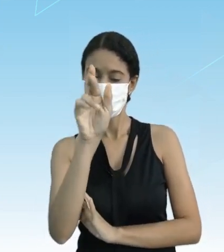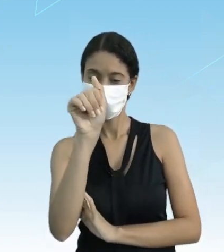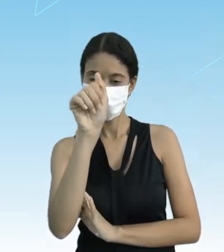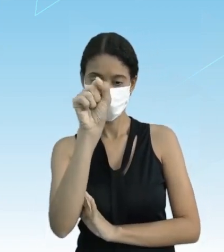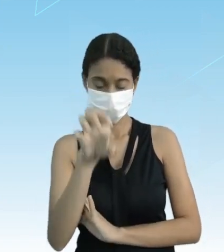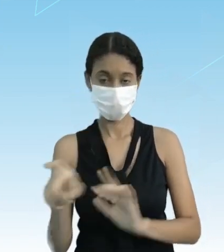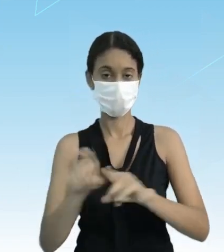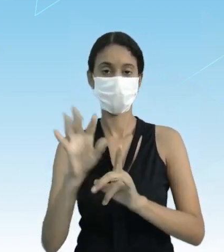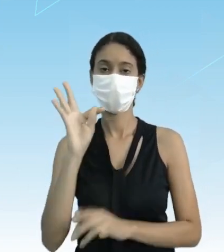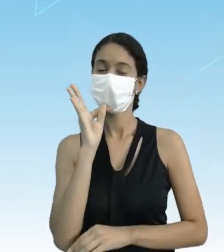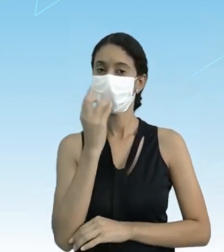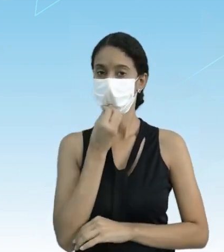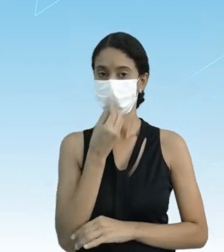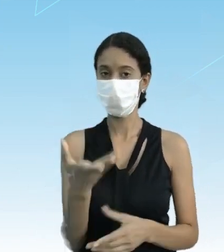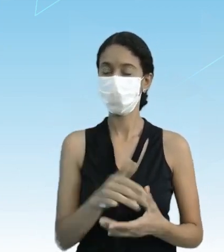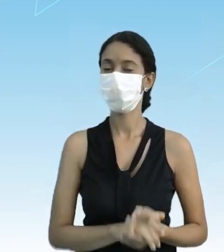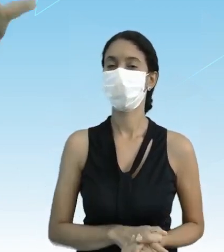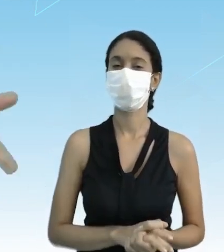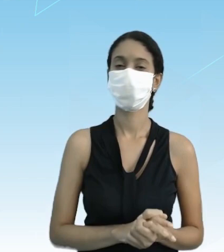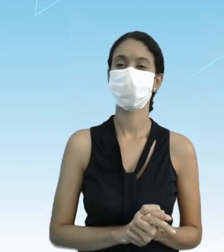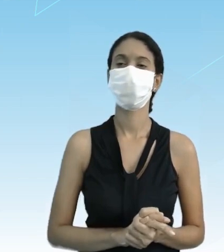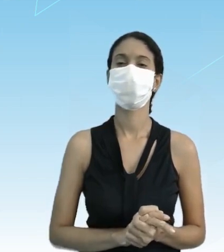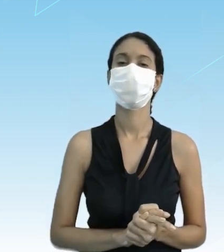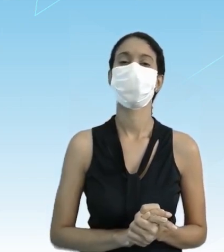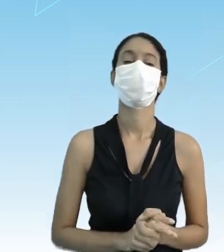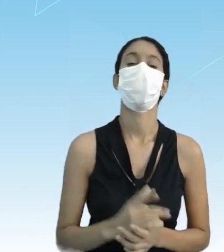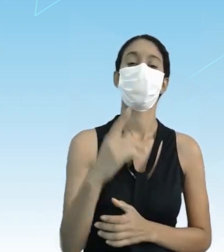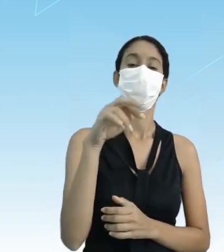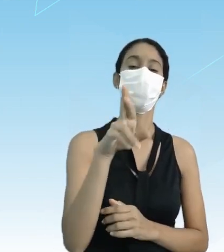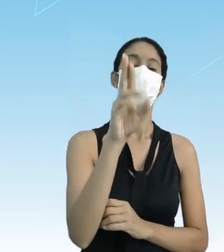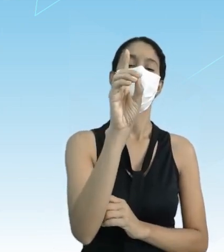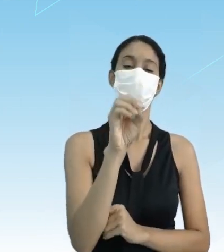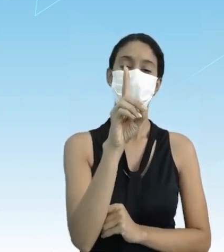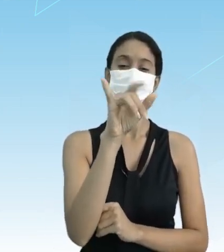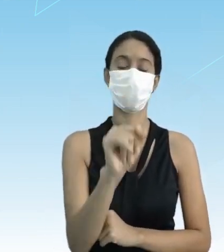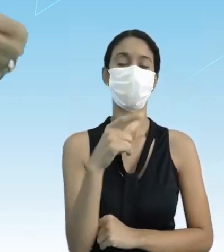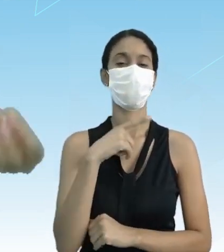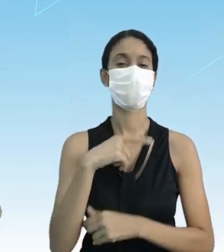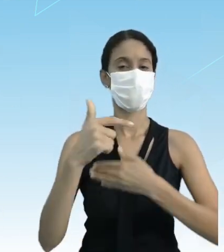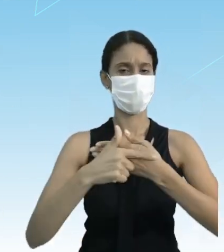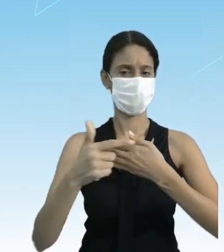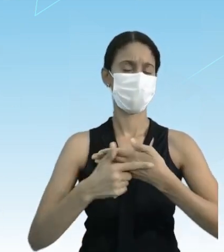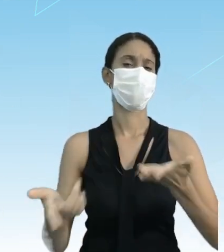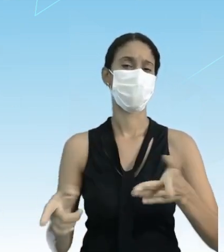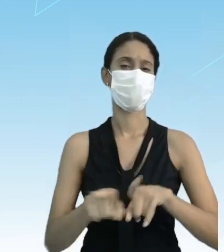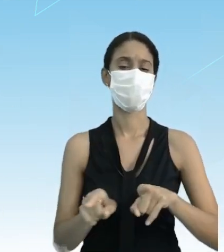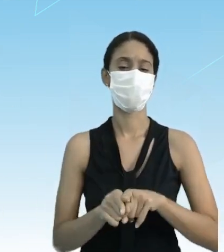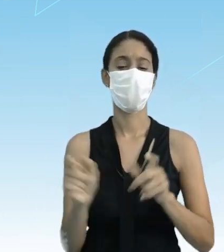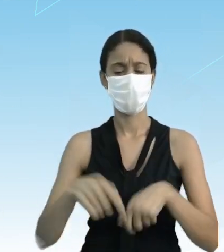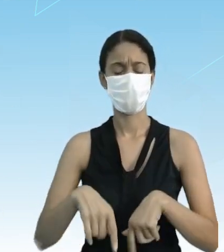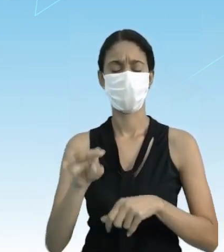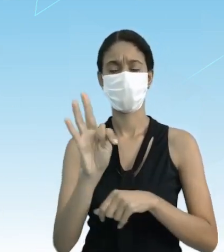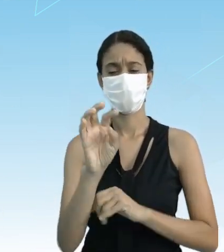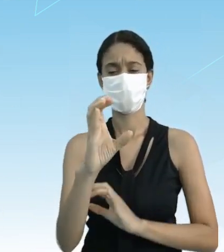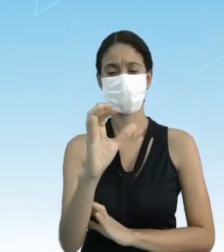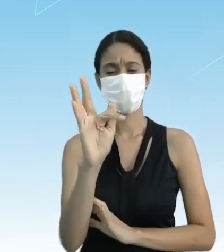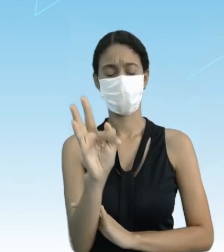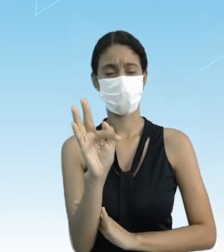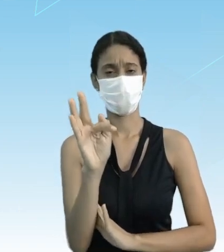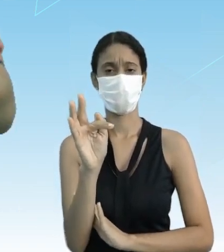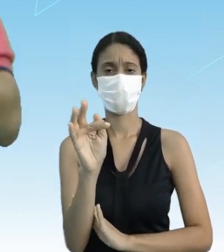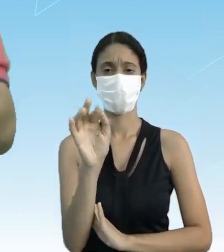Leva o leitor a uma reflexão crítica de suas verdades incontestadas anteriormente. Com